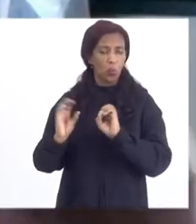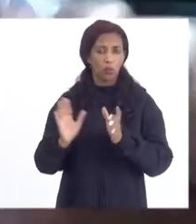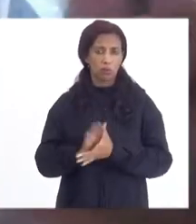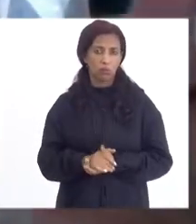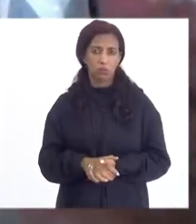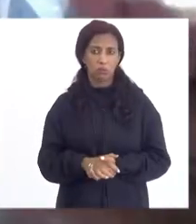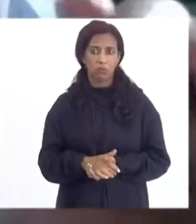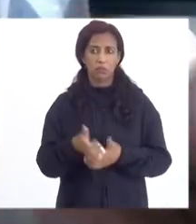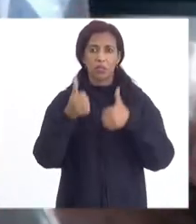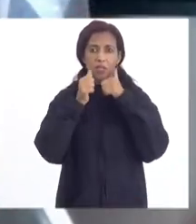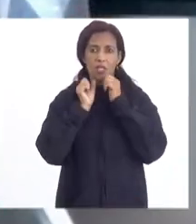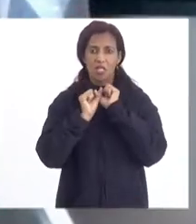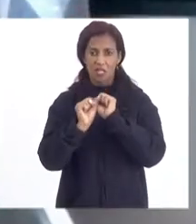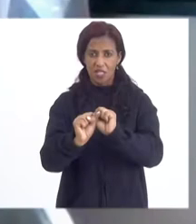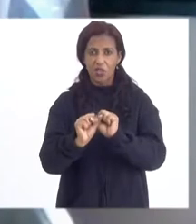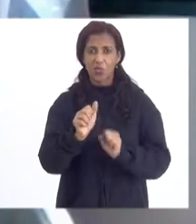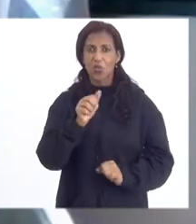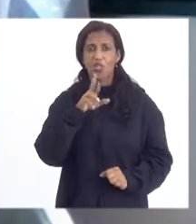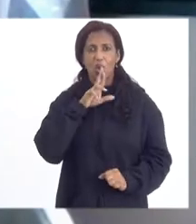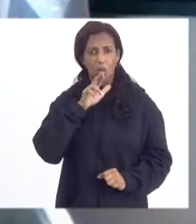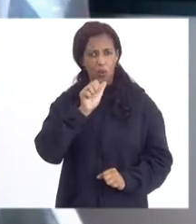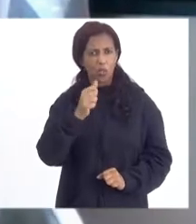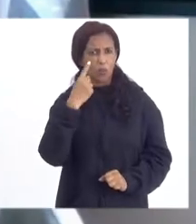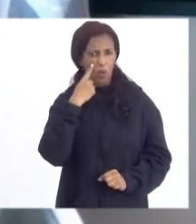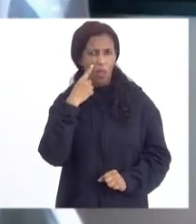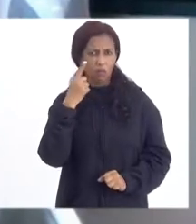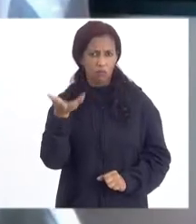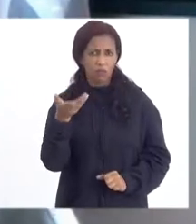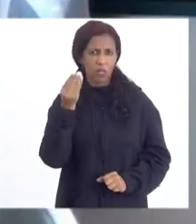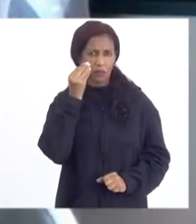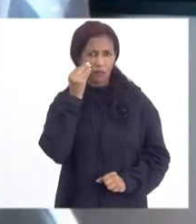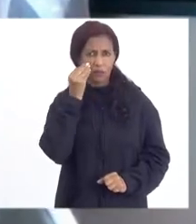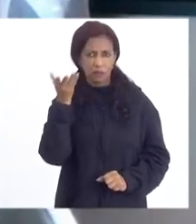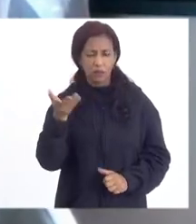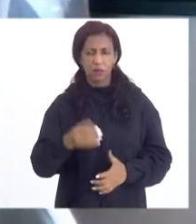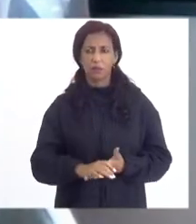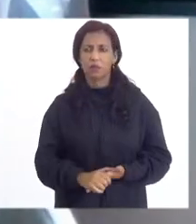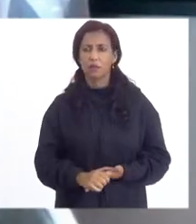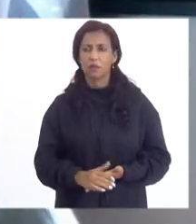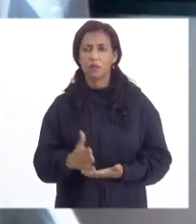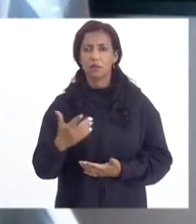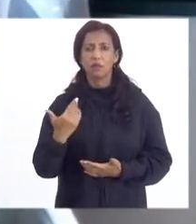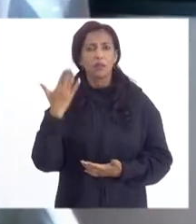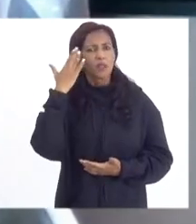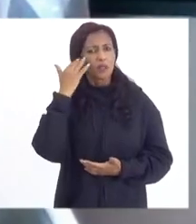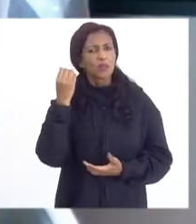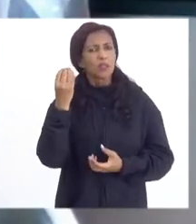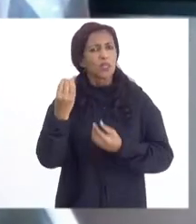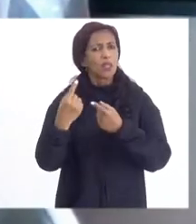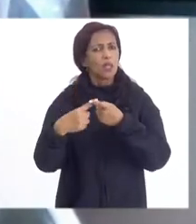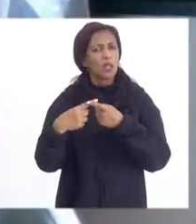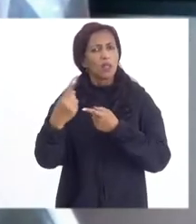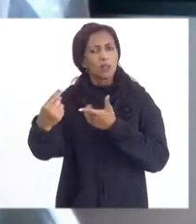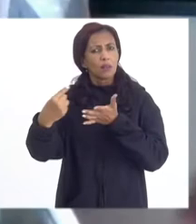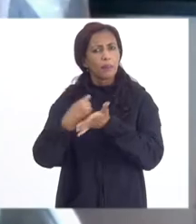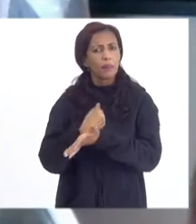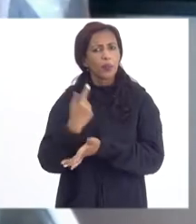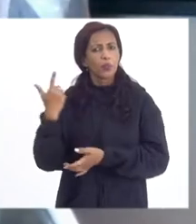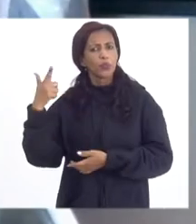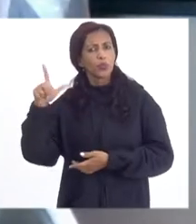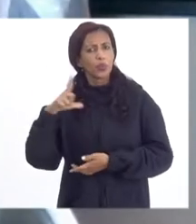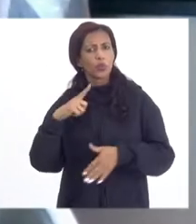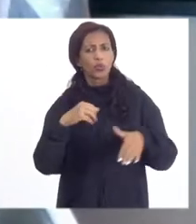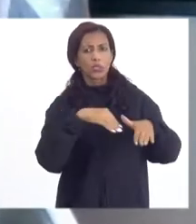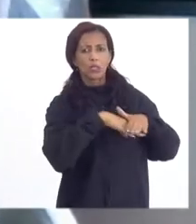a assessoria do Amorim está aqui, está ouvindo. Não, eu sei, Luiz Paulo, é que como você perguntou se o outro tinha